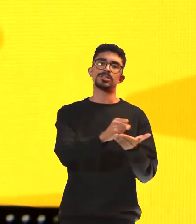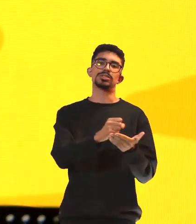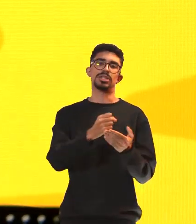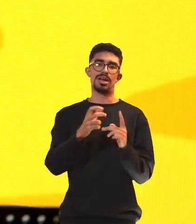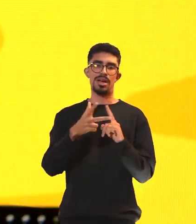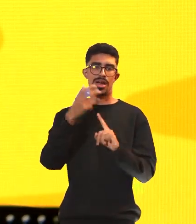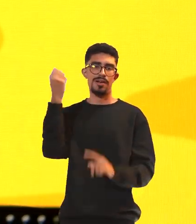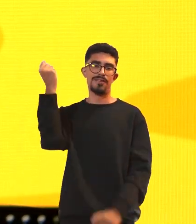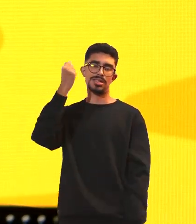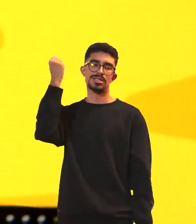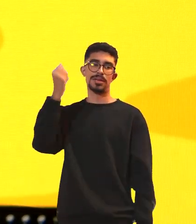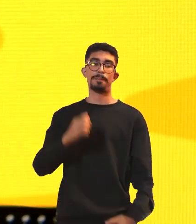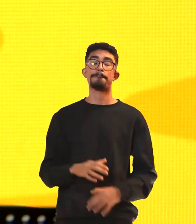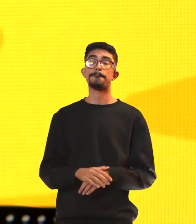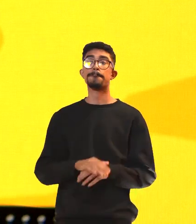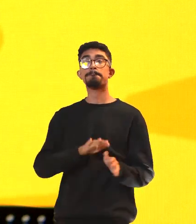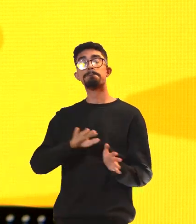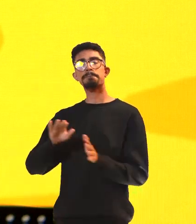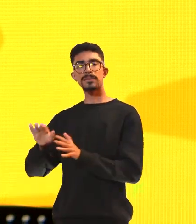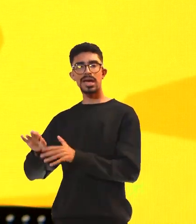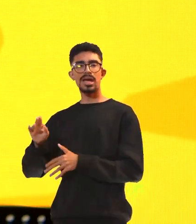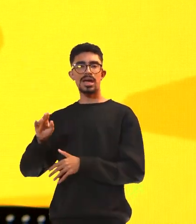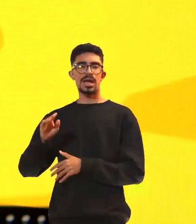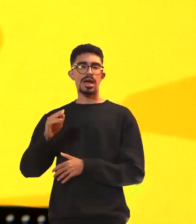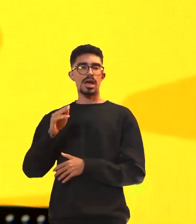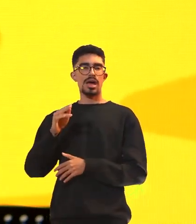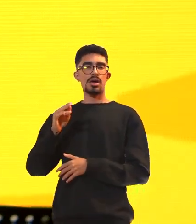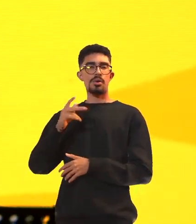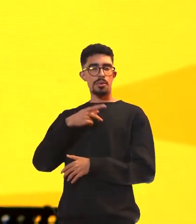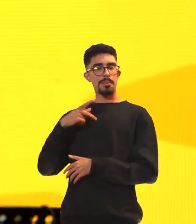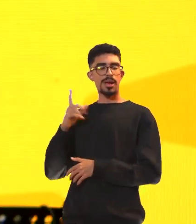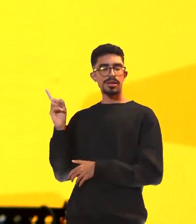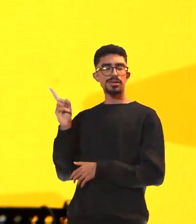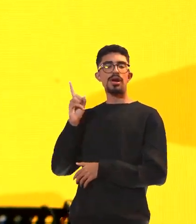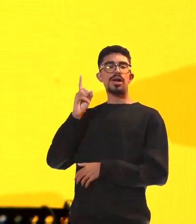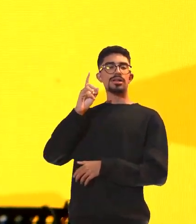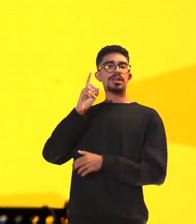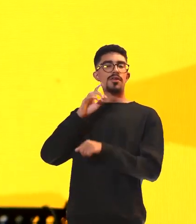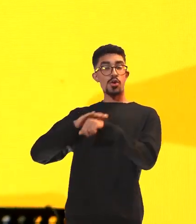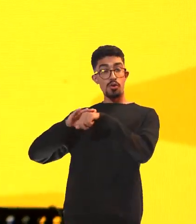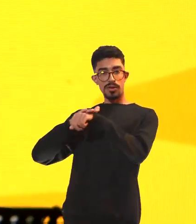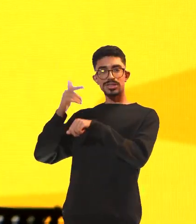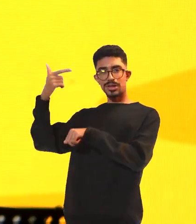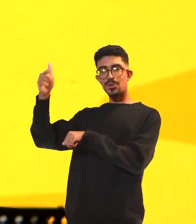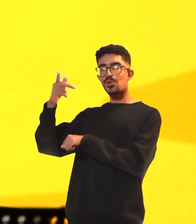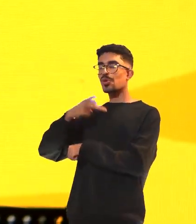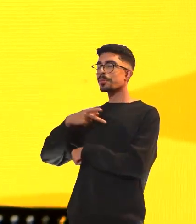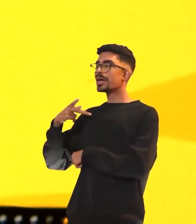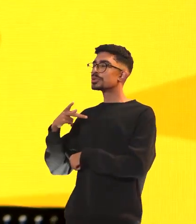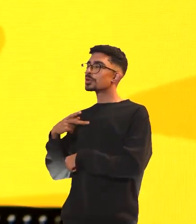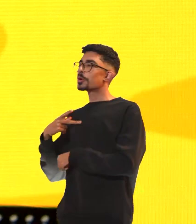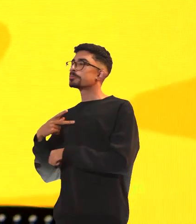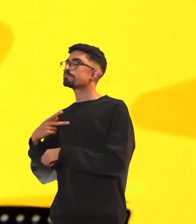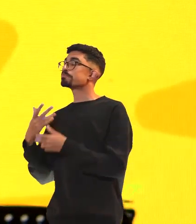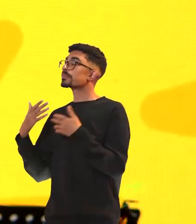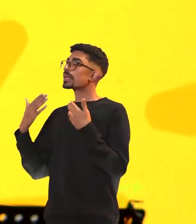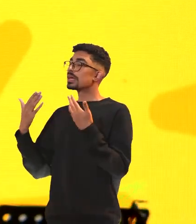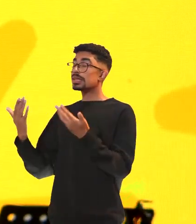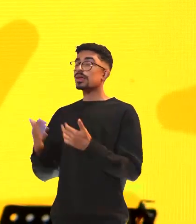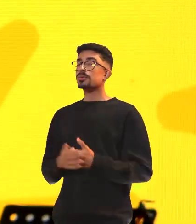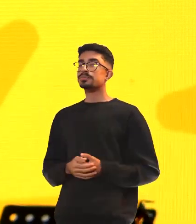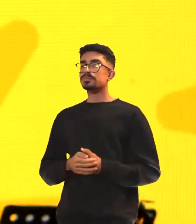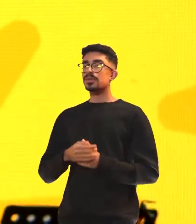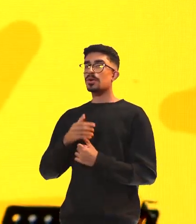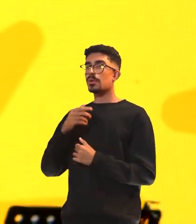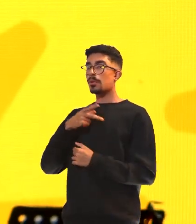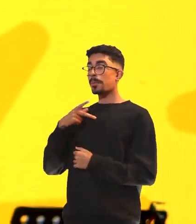eu estava conversando com um pastor e ele estava comentando sobre as lutas contra o pecado. E ele falou, olha... Irmãos, teve um